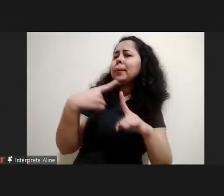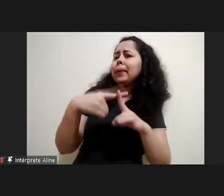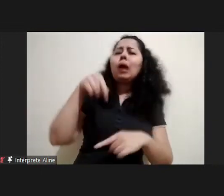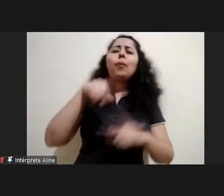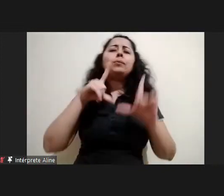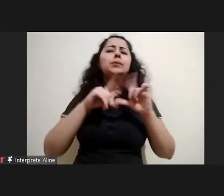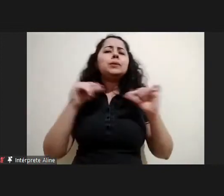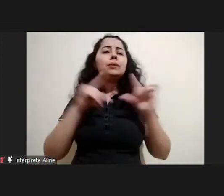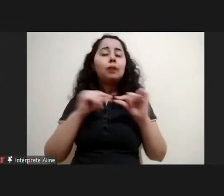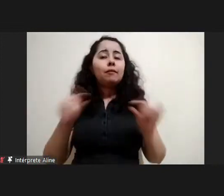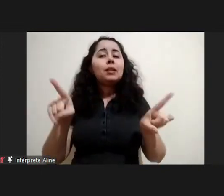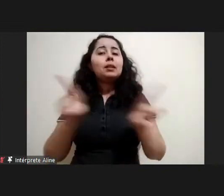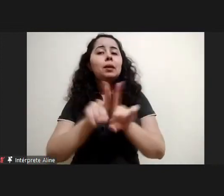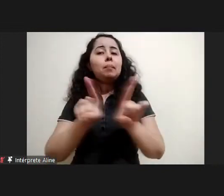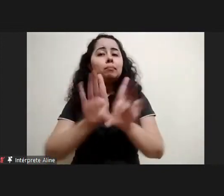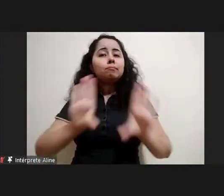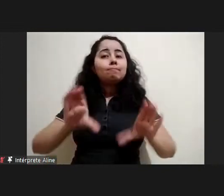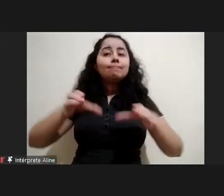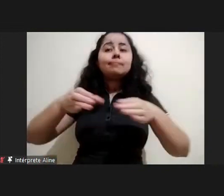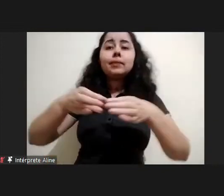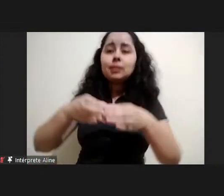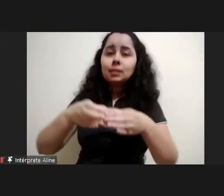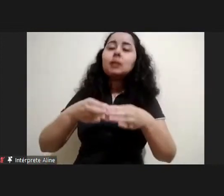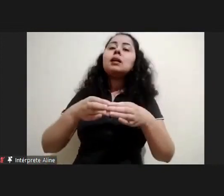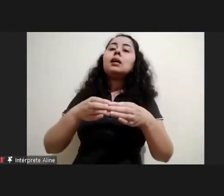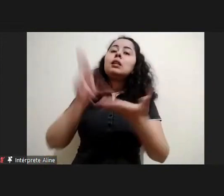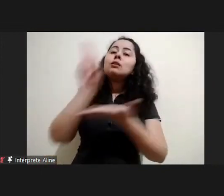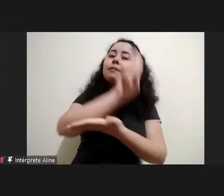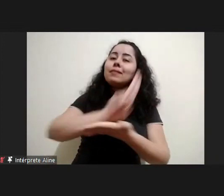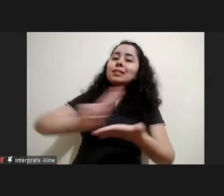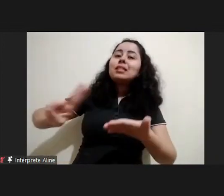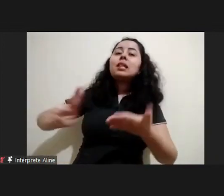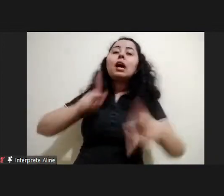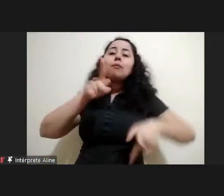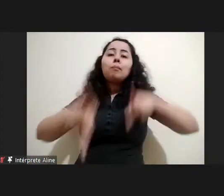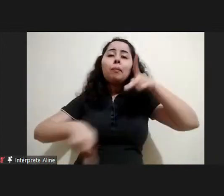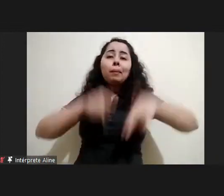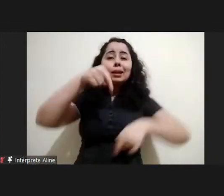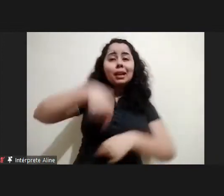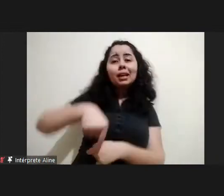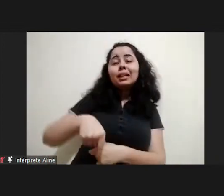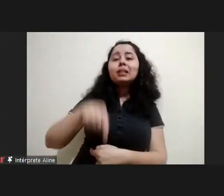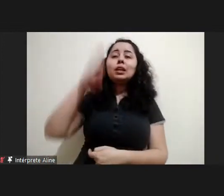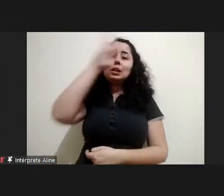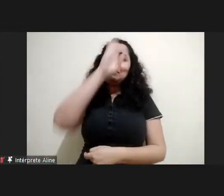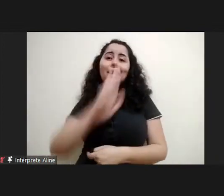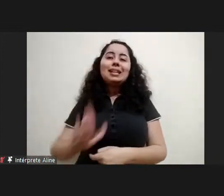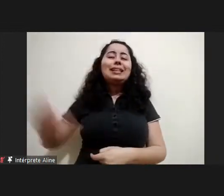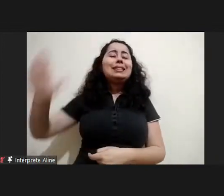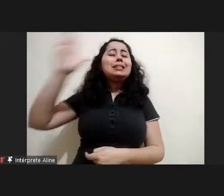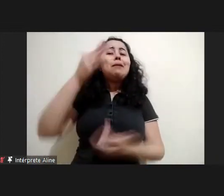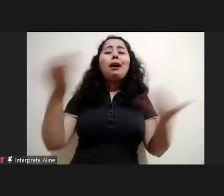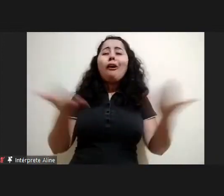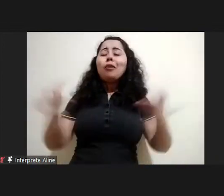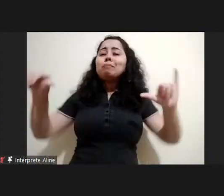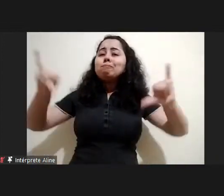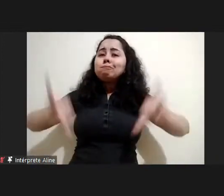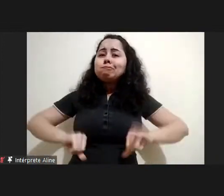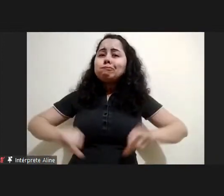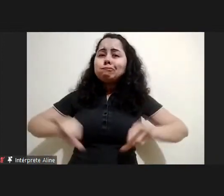o conjunto das universidades públicas no Brasil está vivendo uma das maiores crises da sua